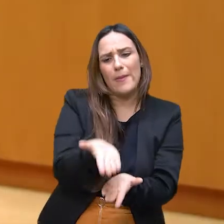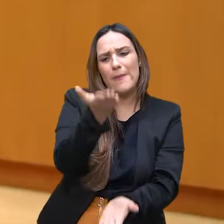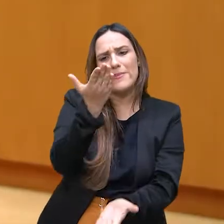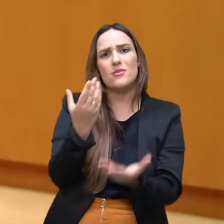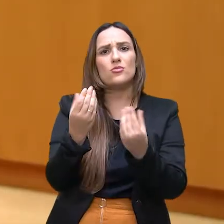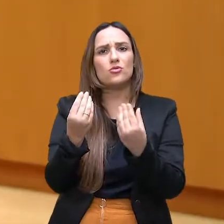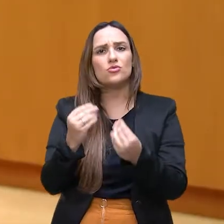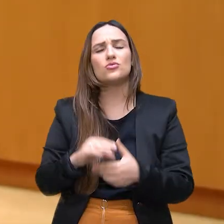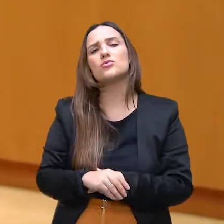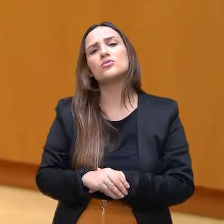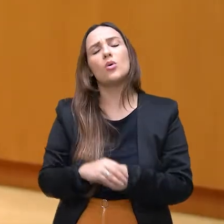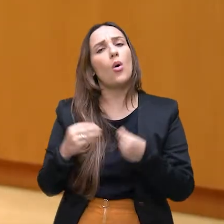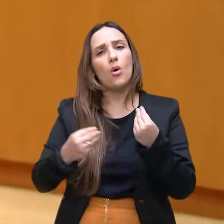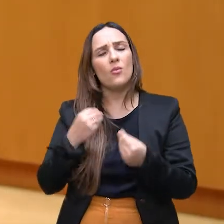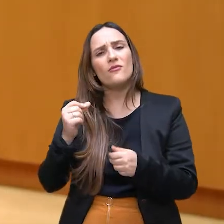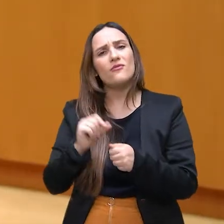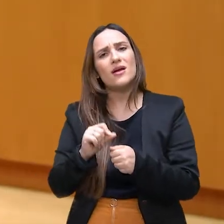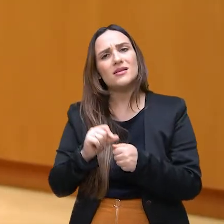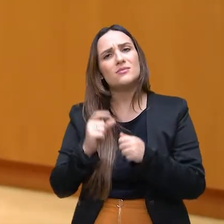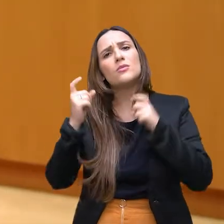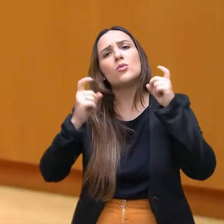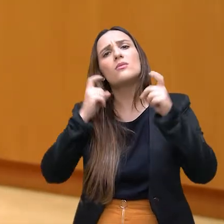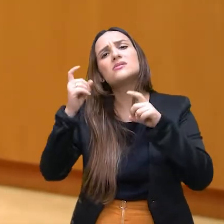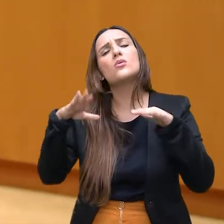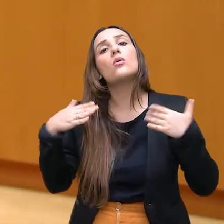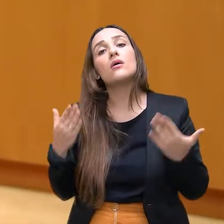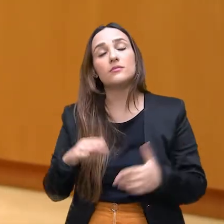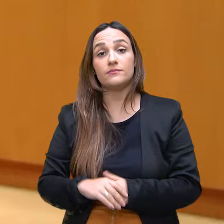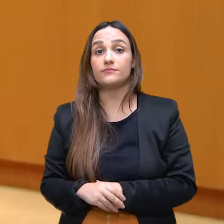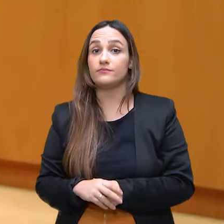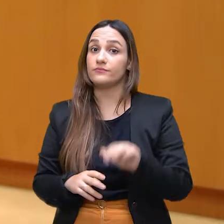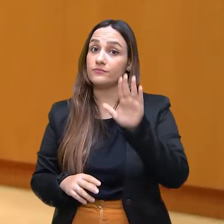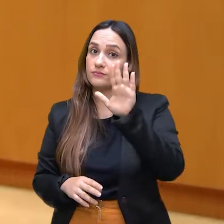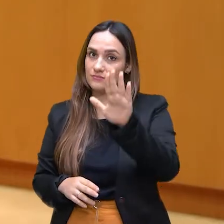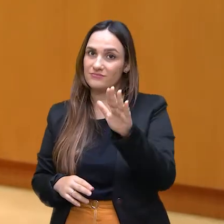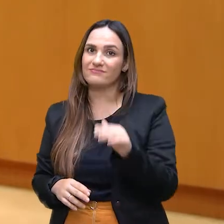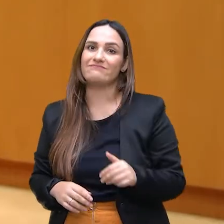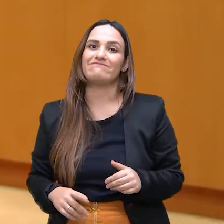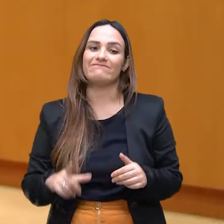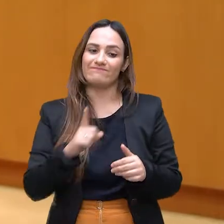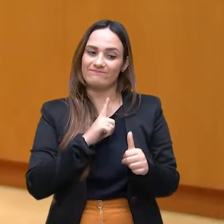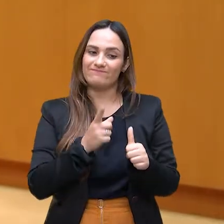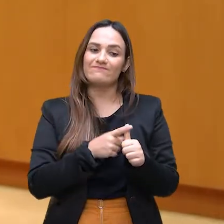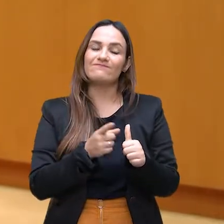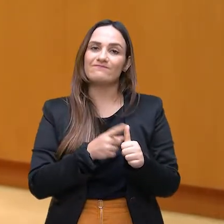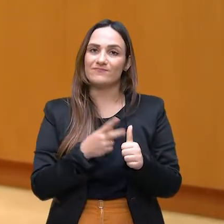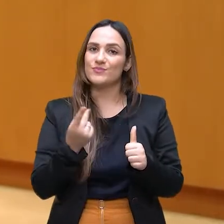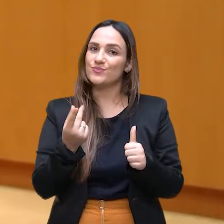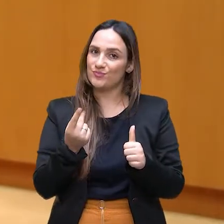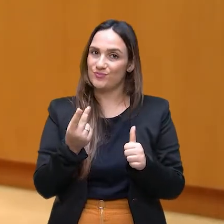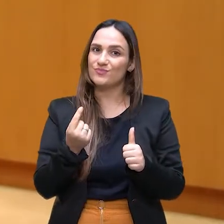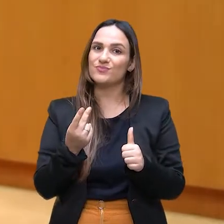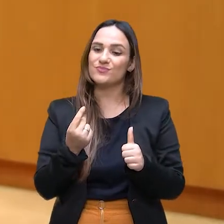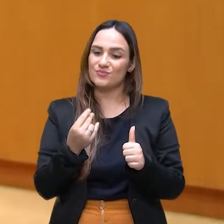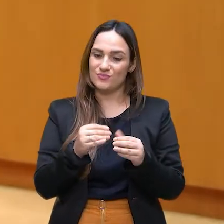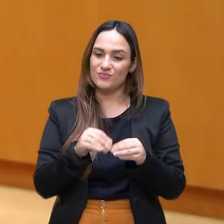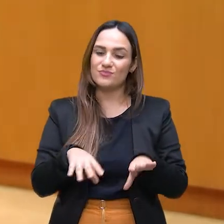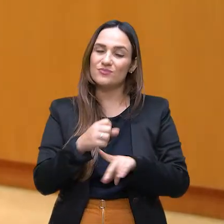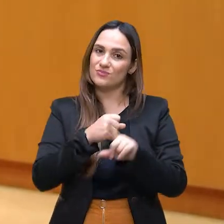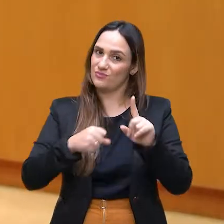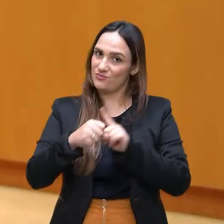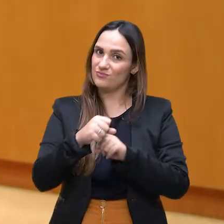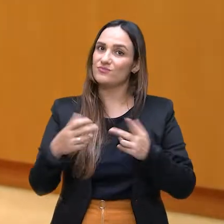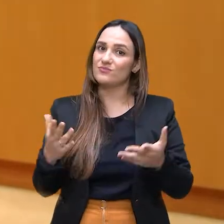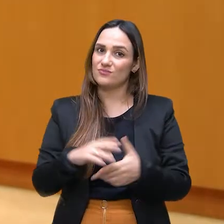Então, o crescimento da judicialização implica, primeiro, em maior custo para toda a